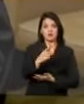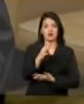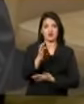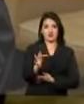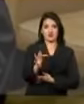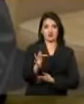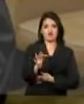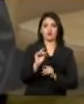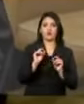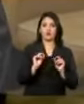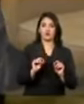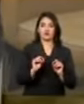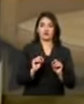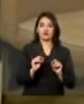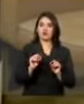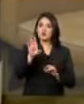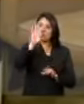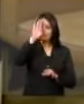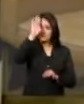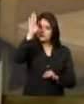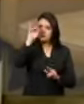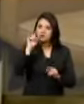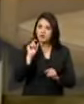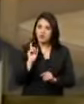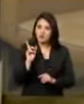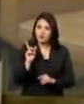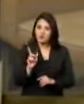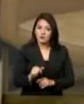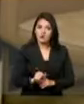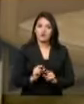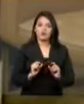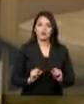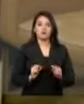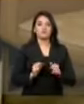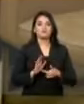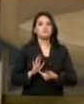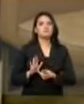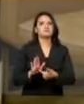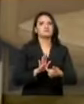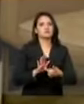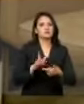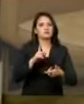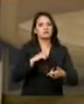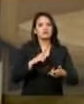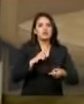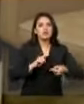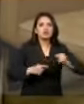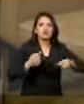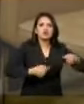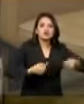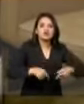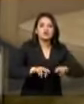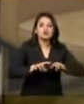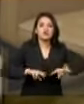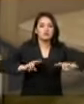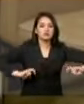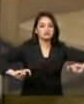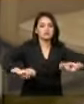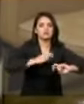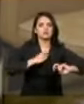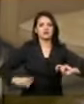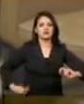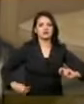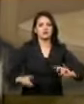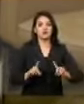em que o preceito fundamental é desvendado pela Corte. Nós estamos objetivamente diante de uma